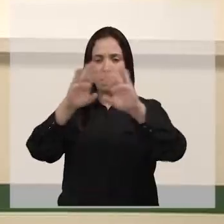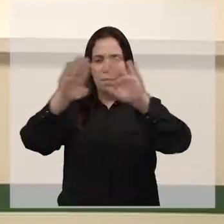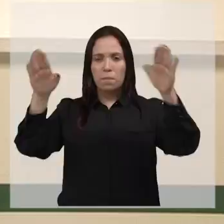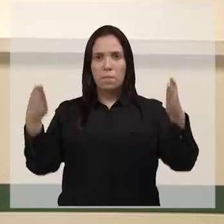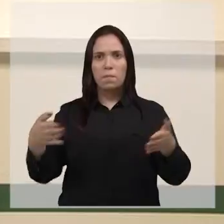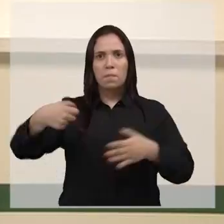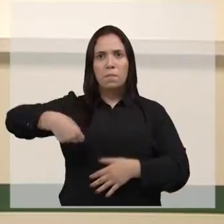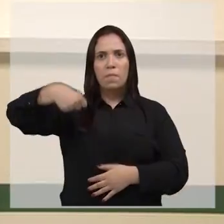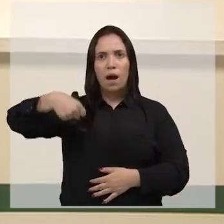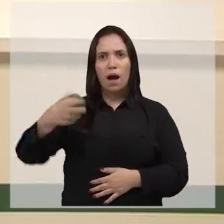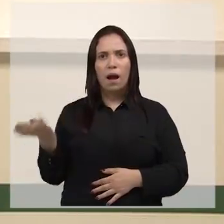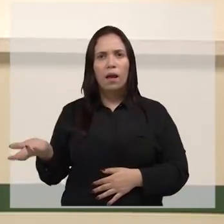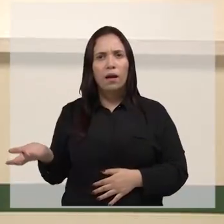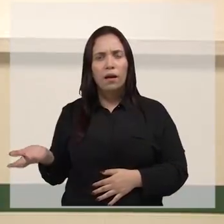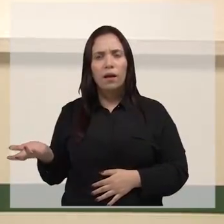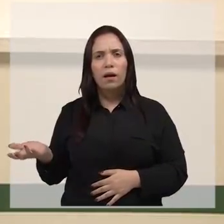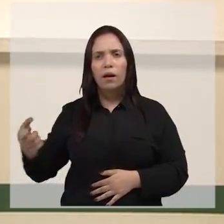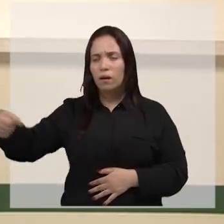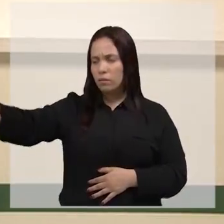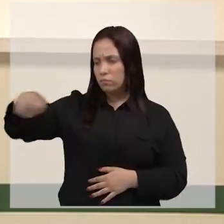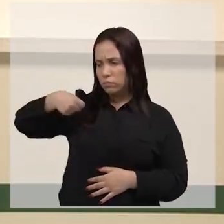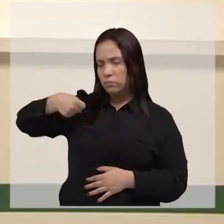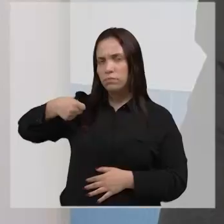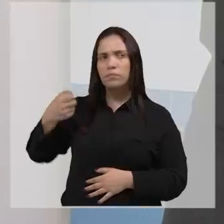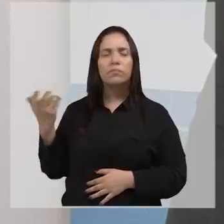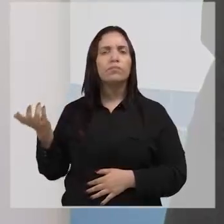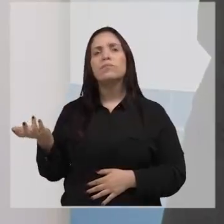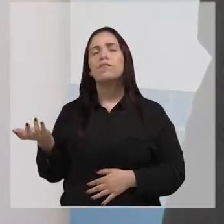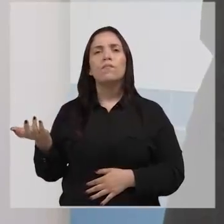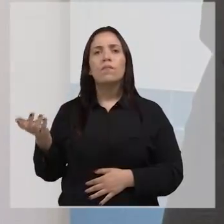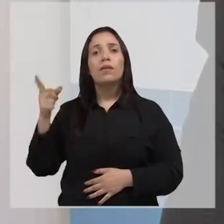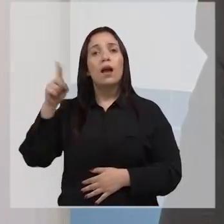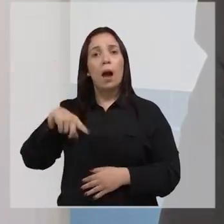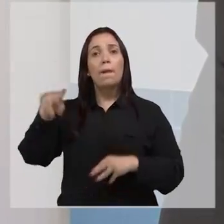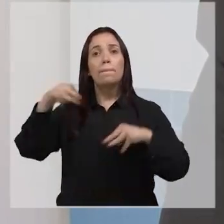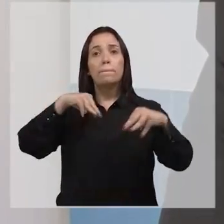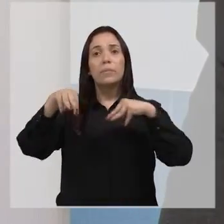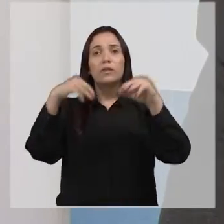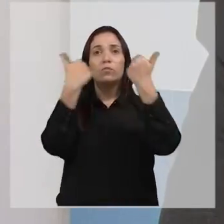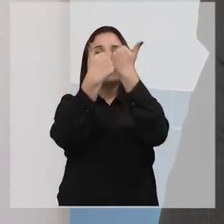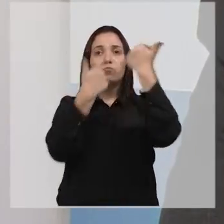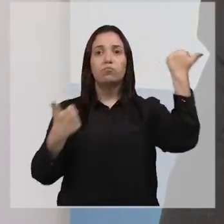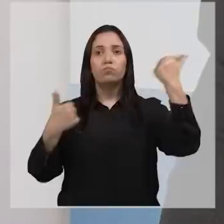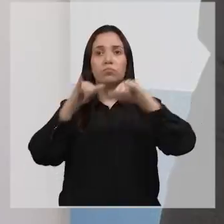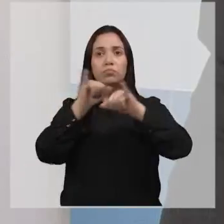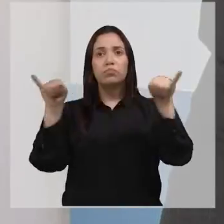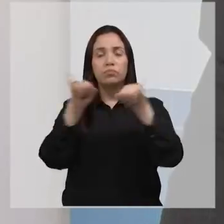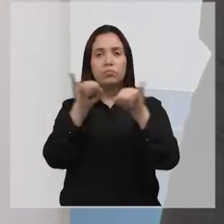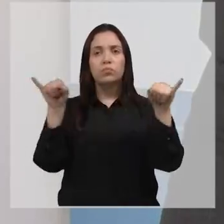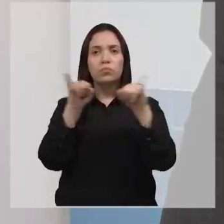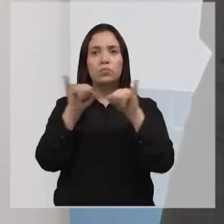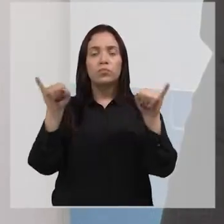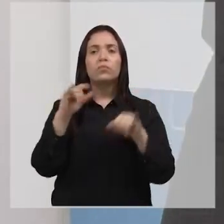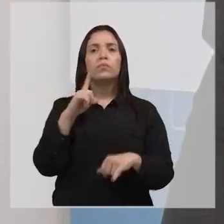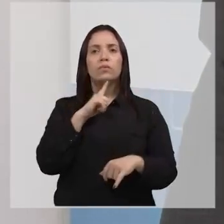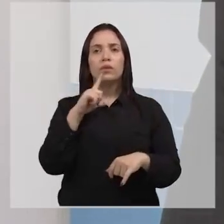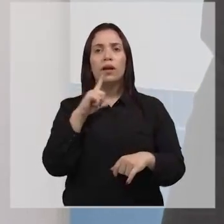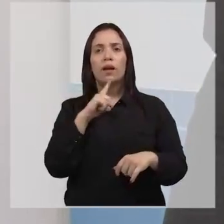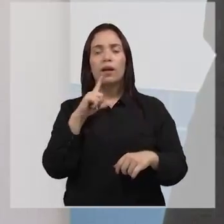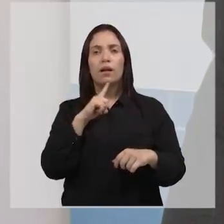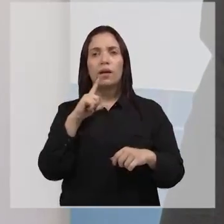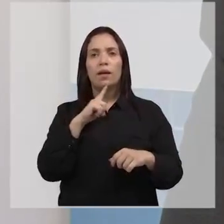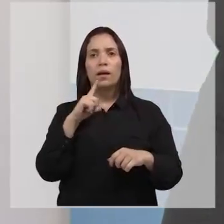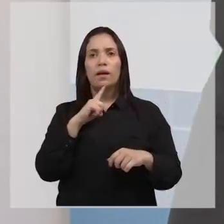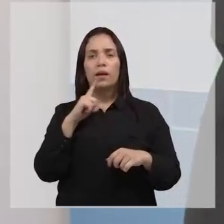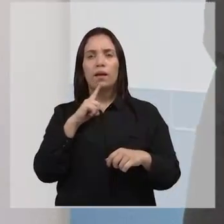que é assaltado. Aí sai com essa... Isso foi o que eu estou dizendo aqui, foi dito pelos ministros. Quer dizer, eles estavam